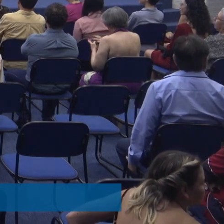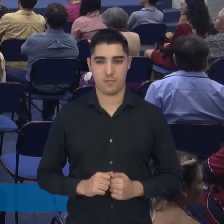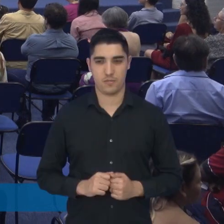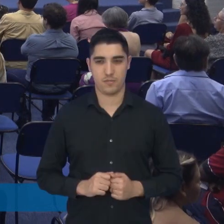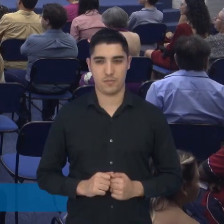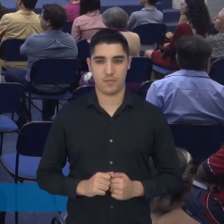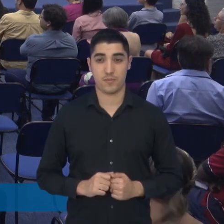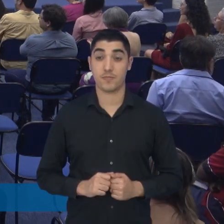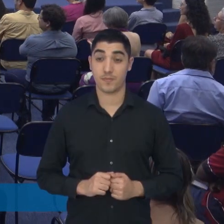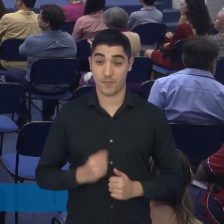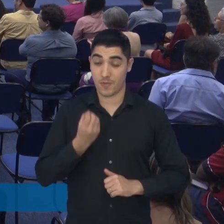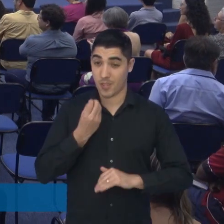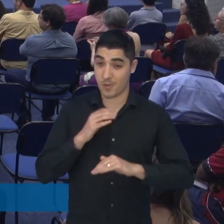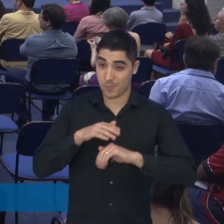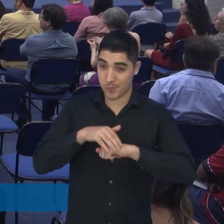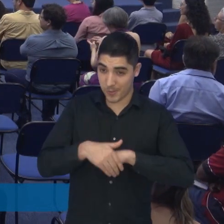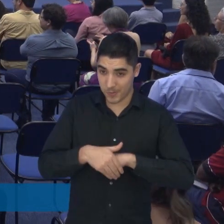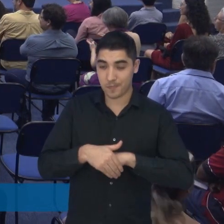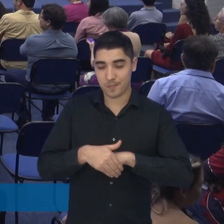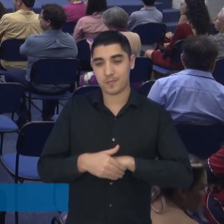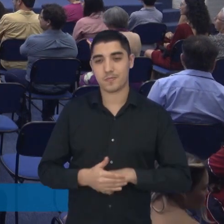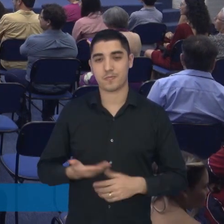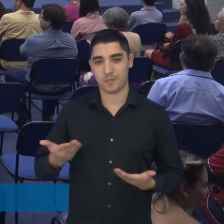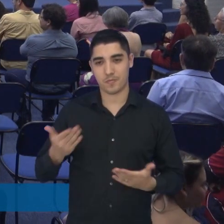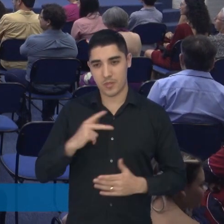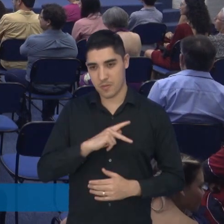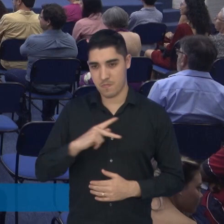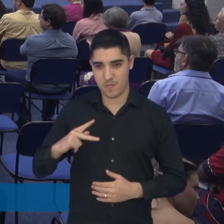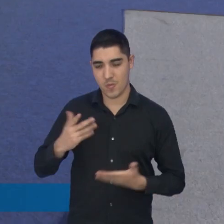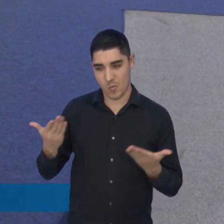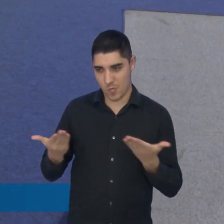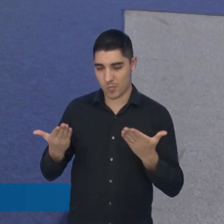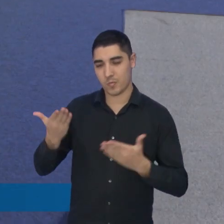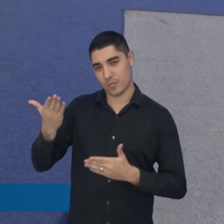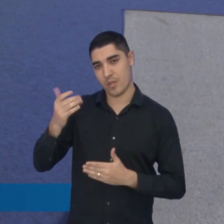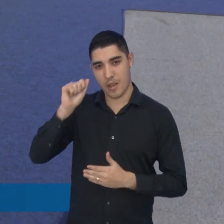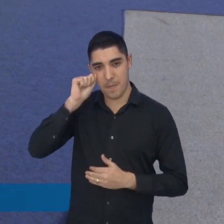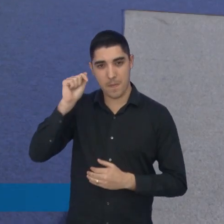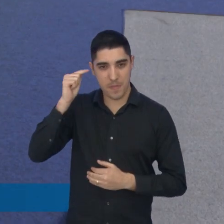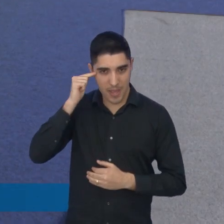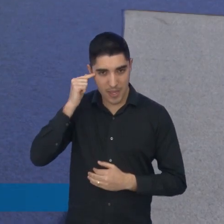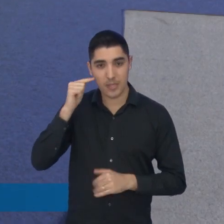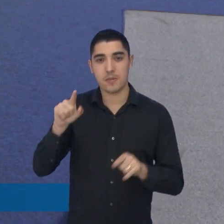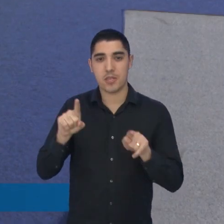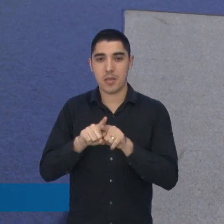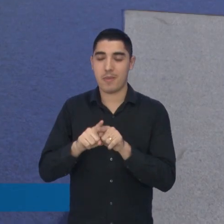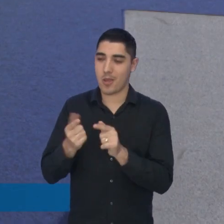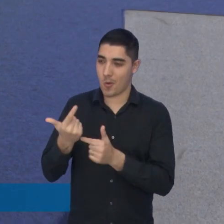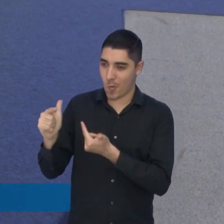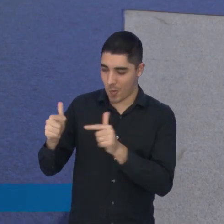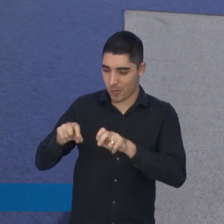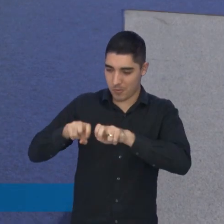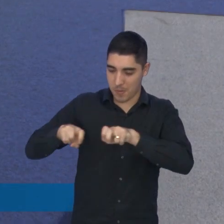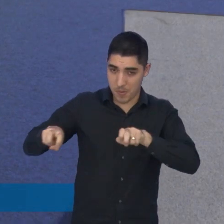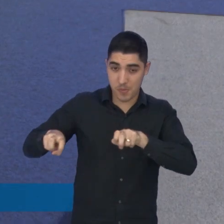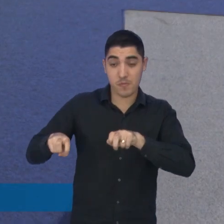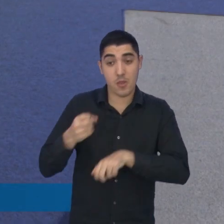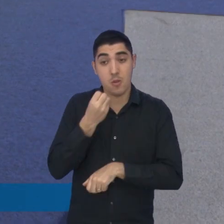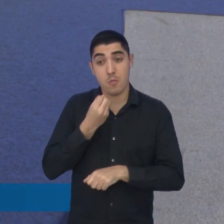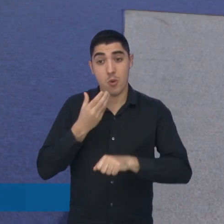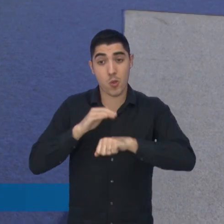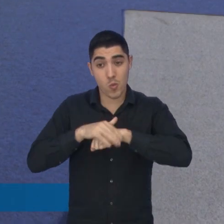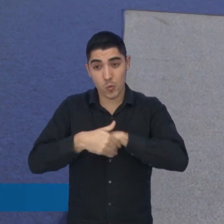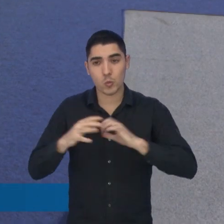Boa noite, a presidente dessa sessão, vereadora Amélia Naomi, demais membros da mesa. Boa noite a todos